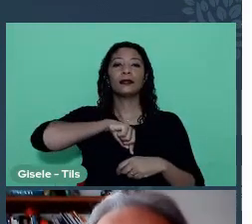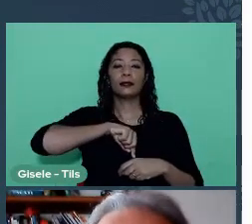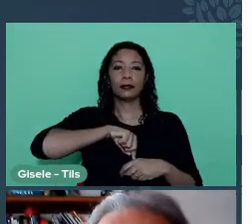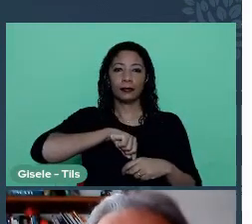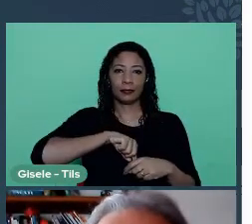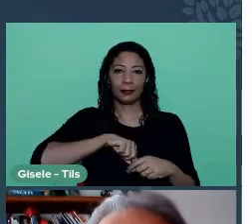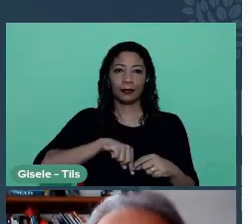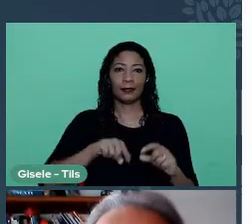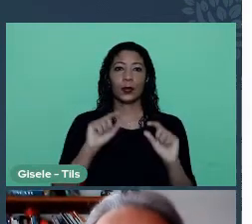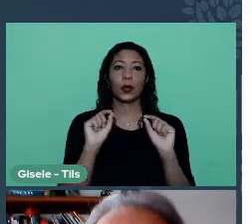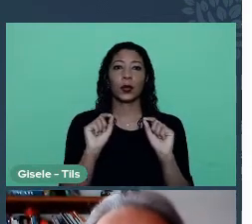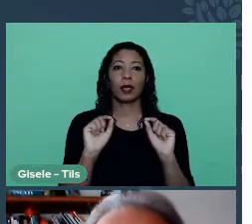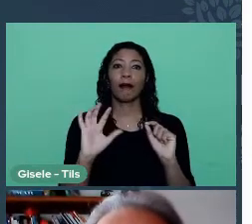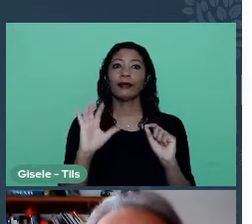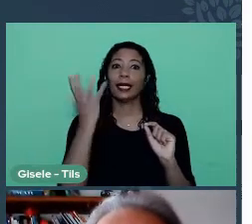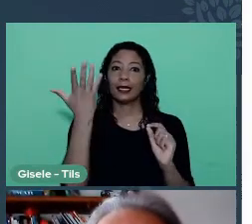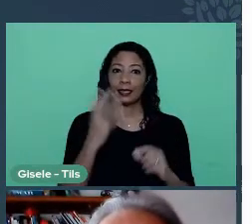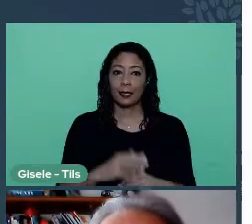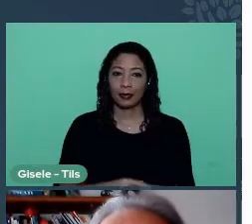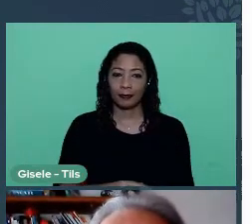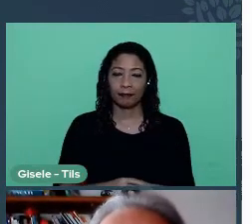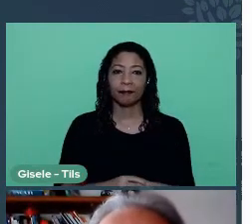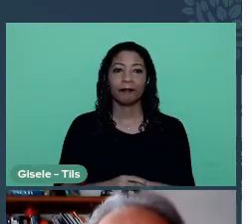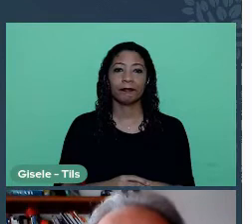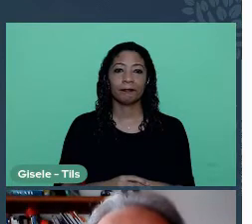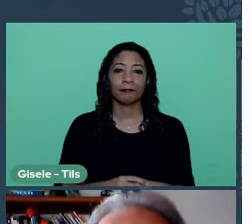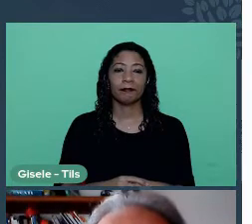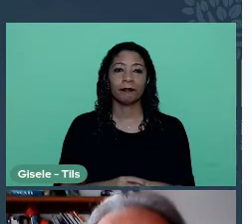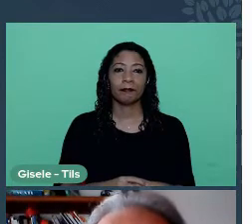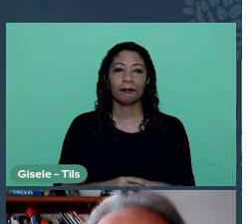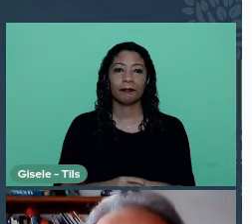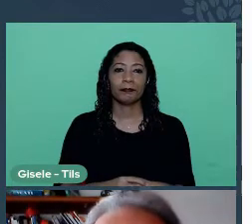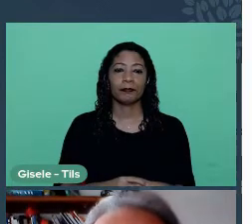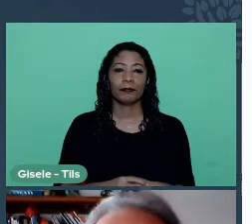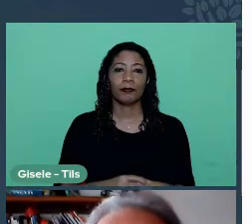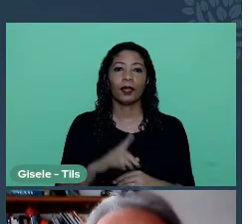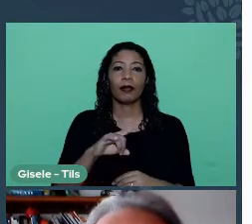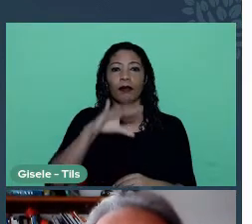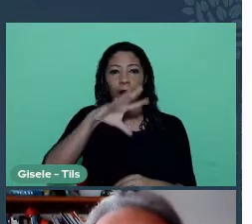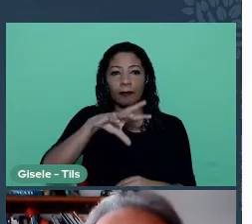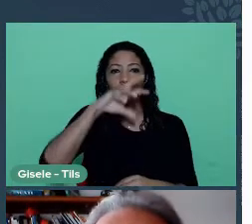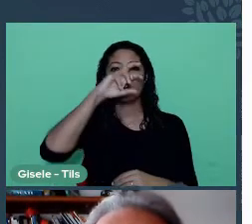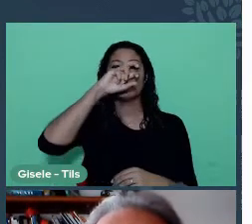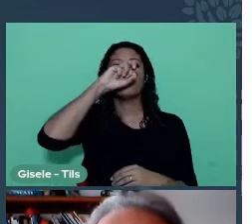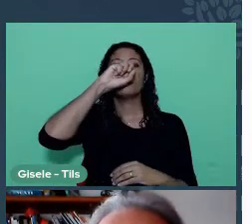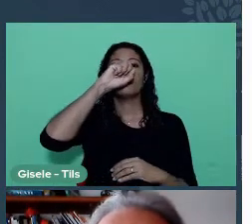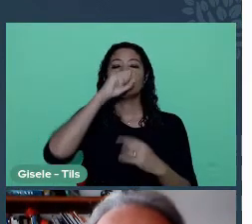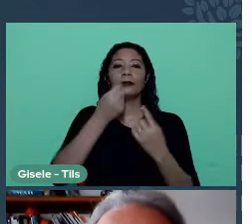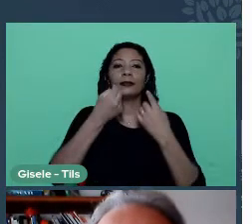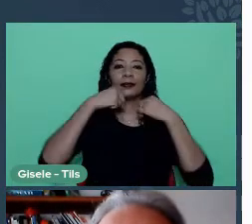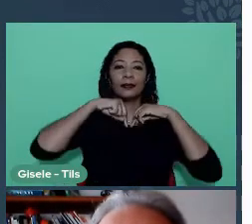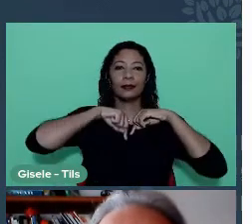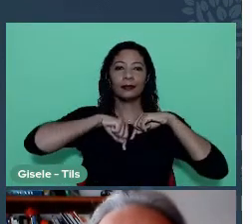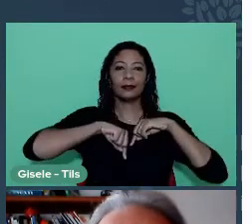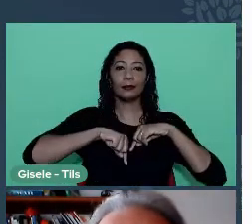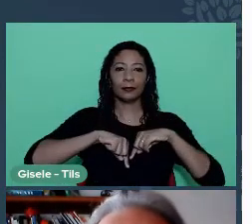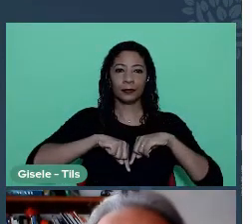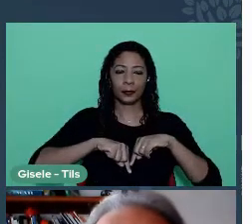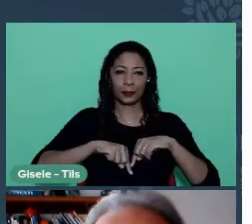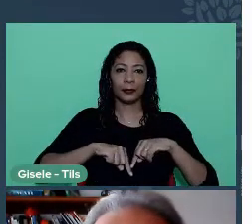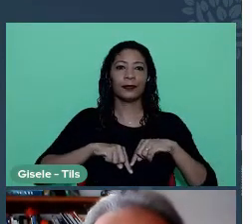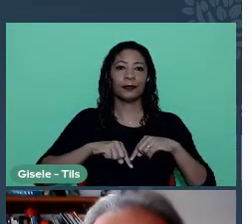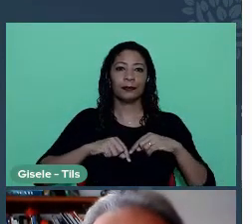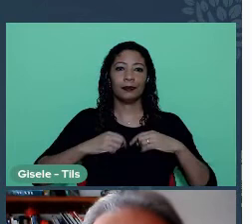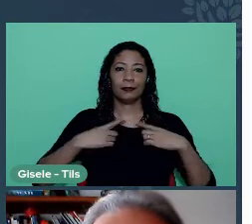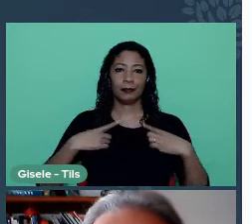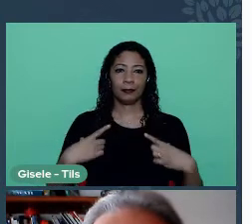tá, eles vão encontrar, vão adentrar esse sistema respiratório, transpassar